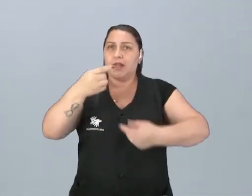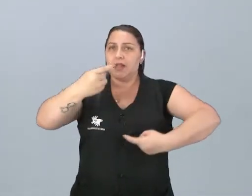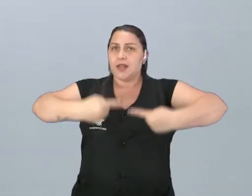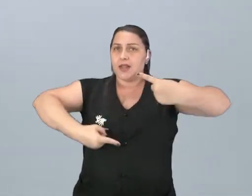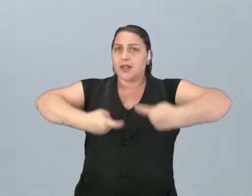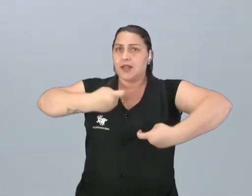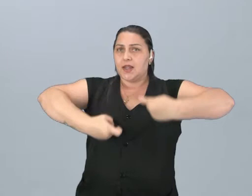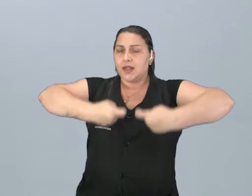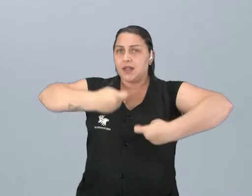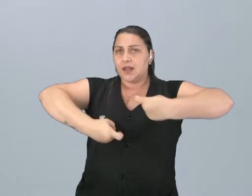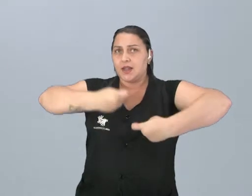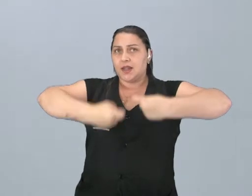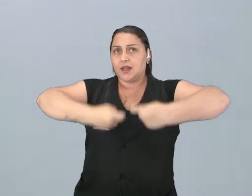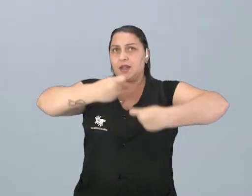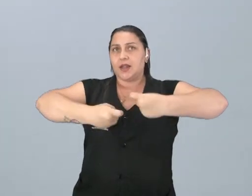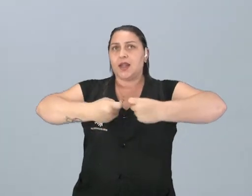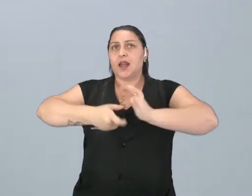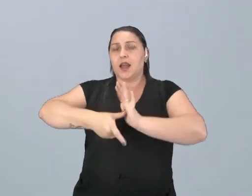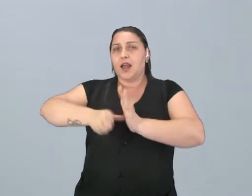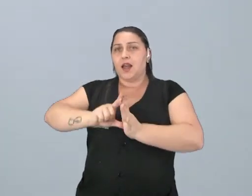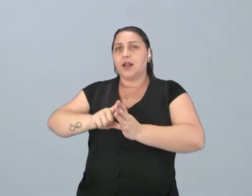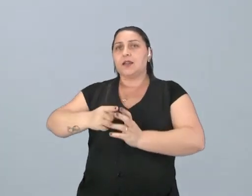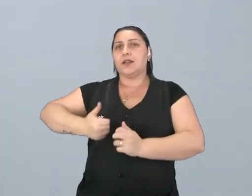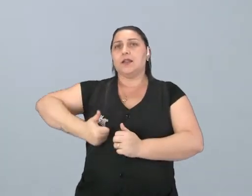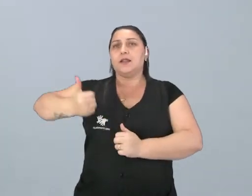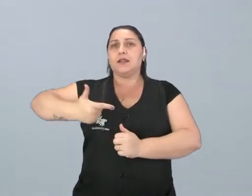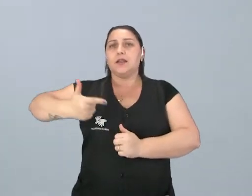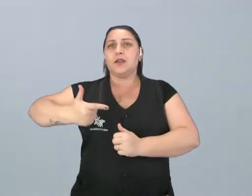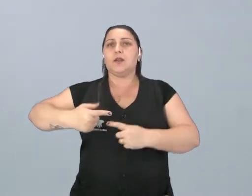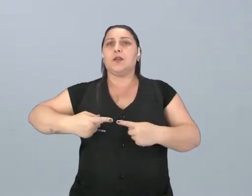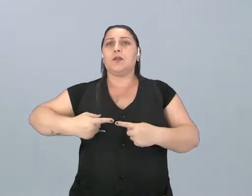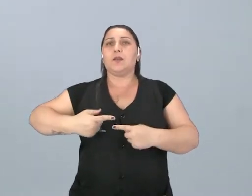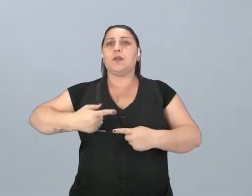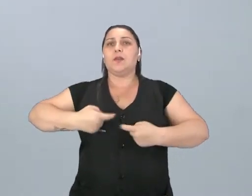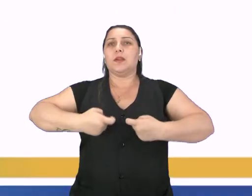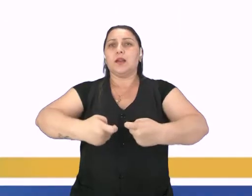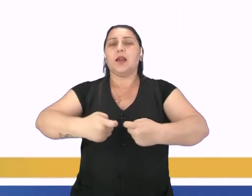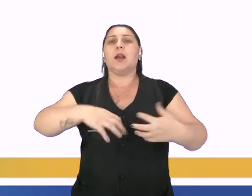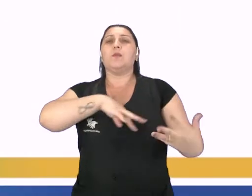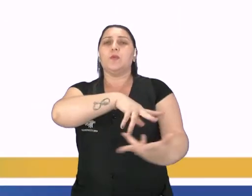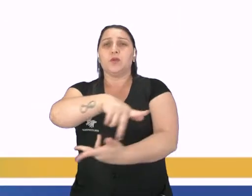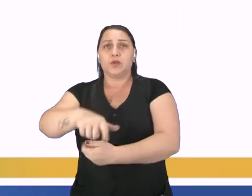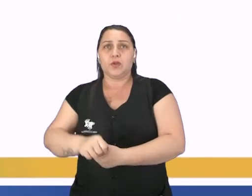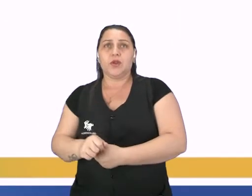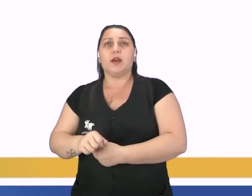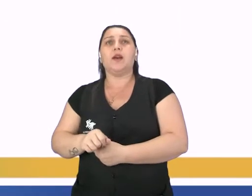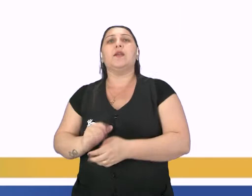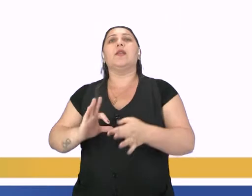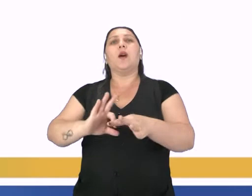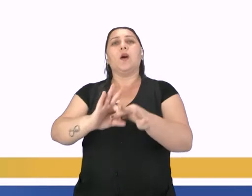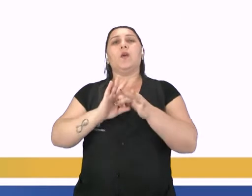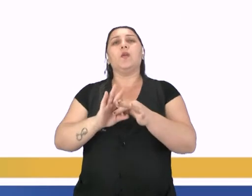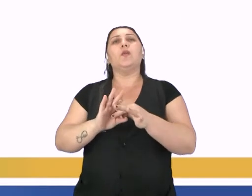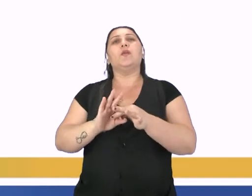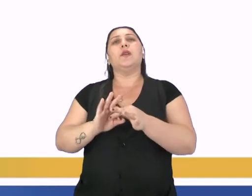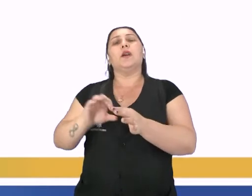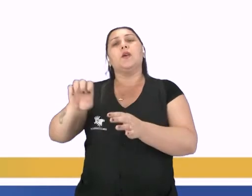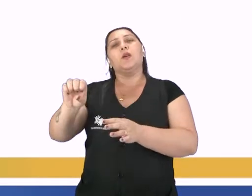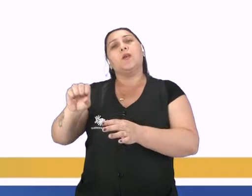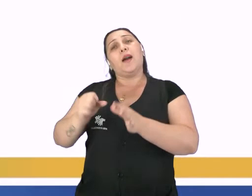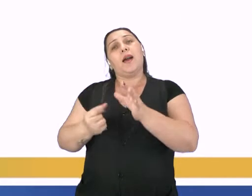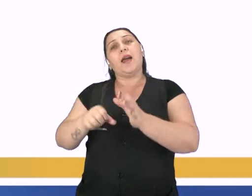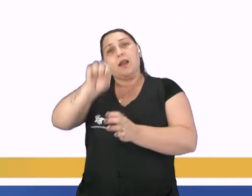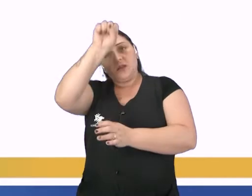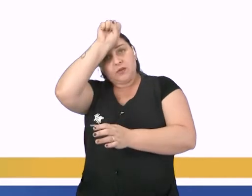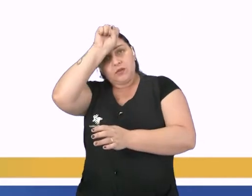e no período que antecede a Segunda Guerra Mundial. Na União Soviética, onde a economia em vigor era